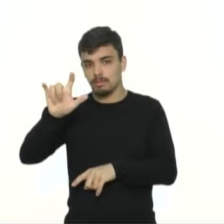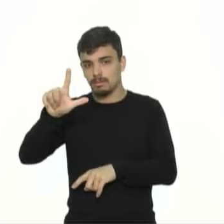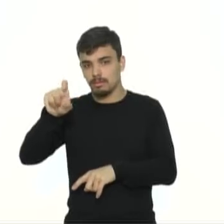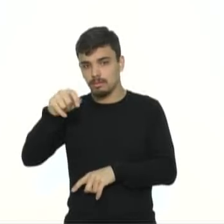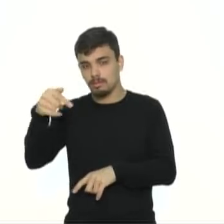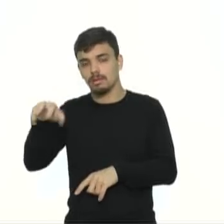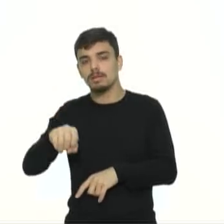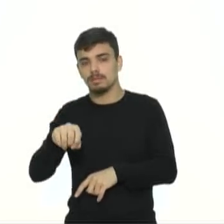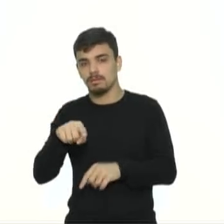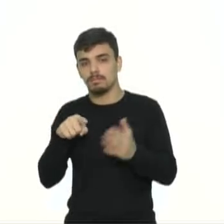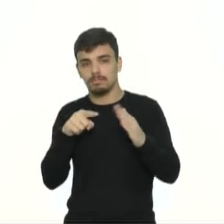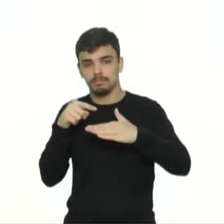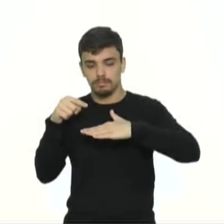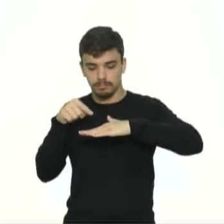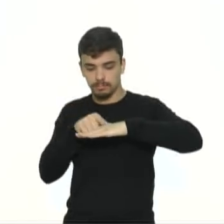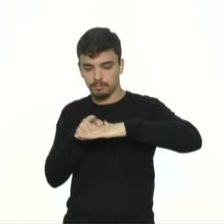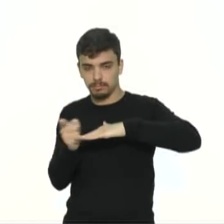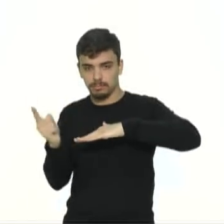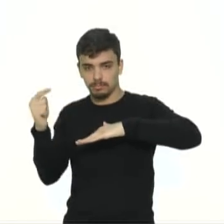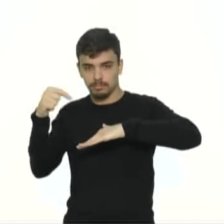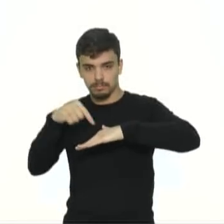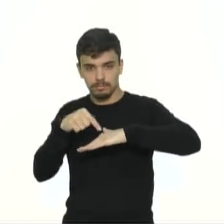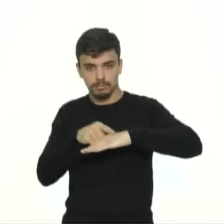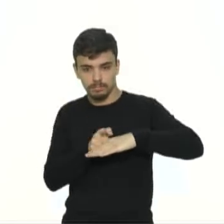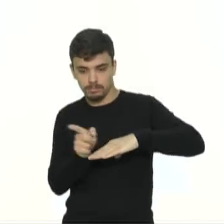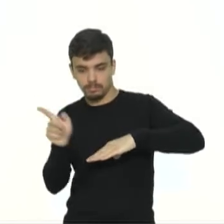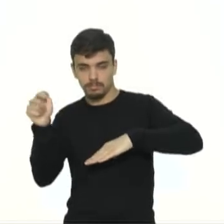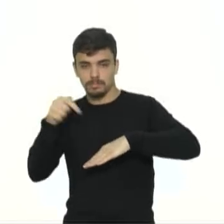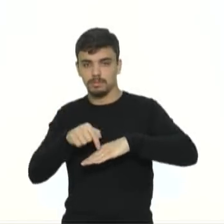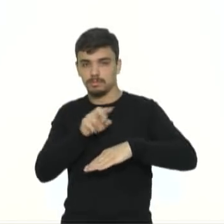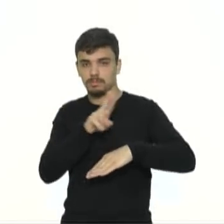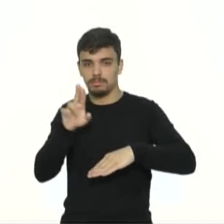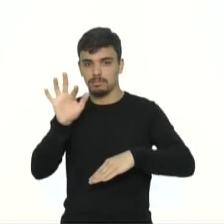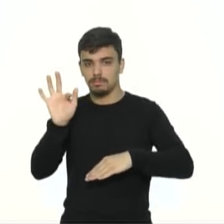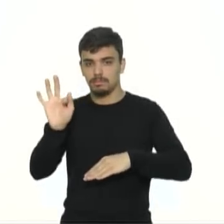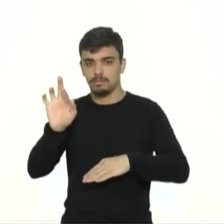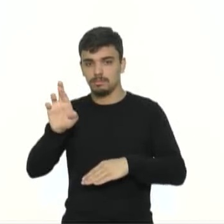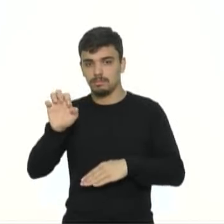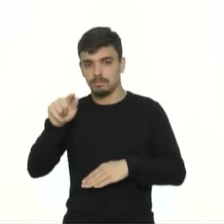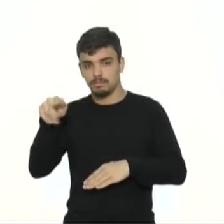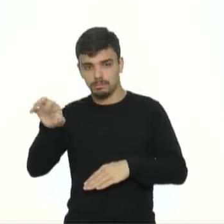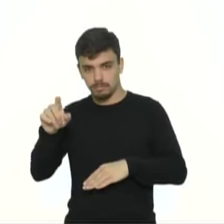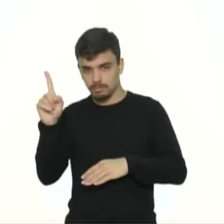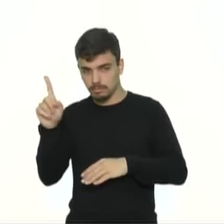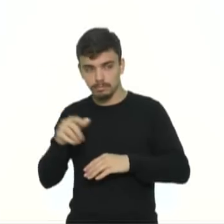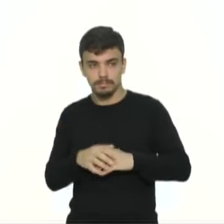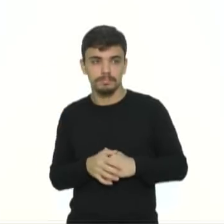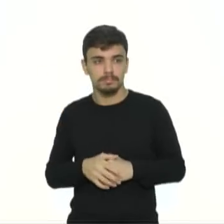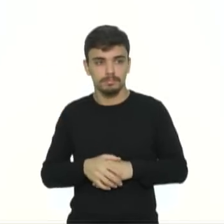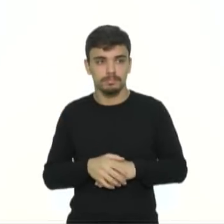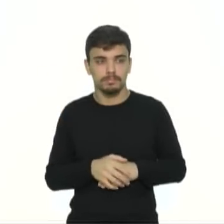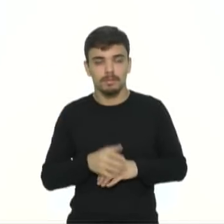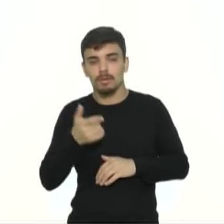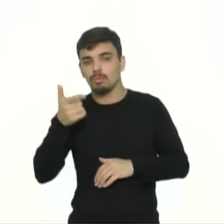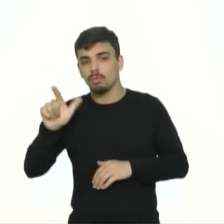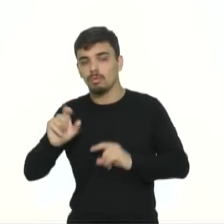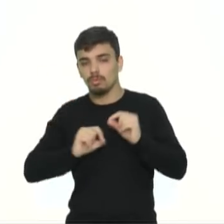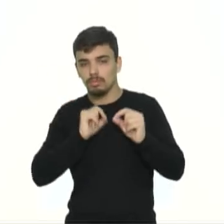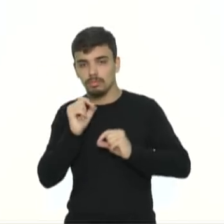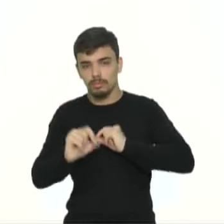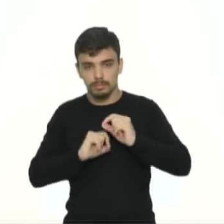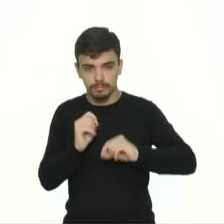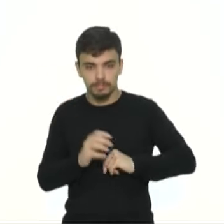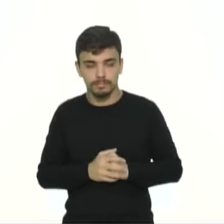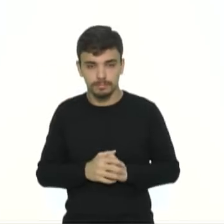e retornam. Isso chama-se reflexão. Próximo fenômeno. O copinho de